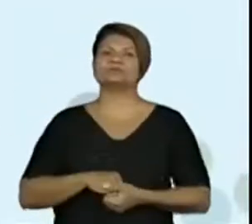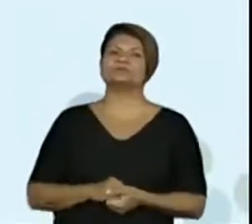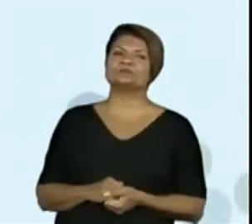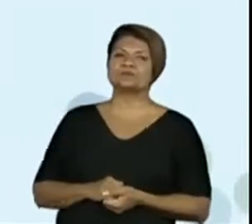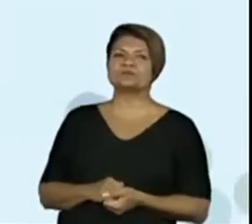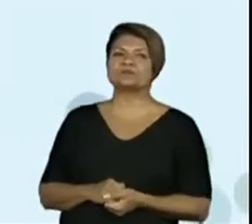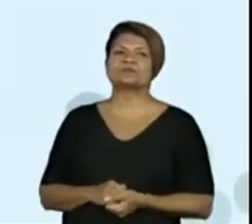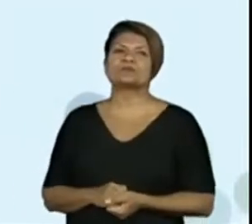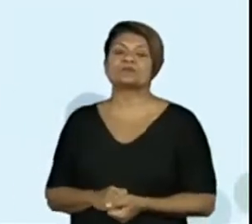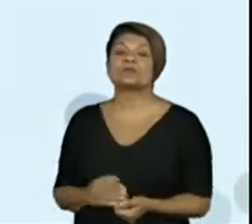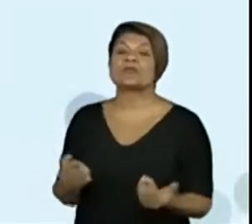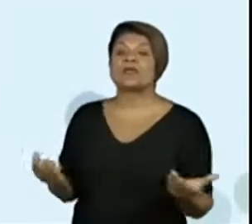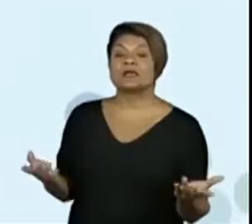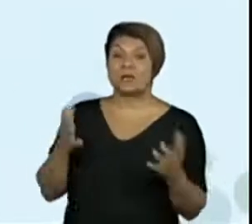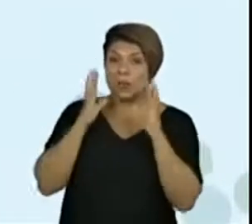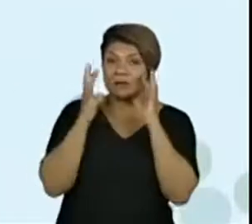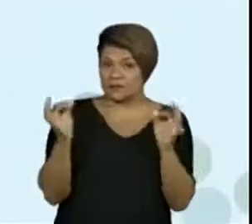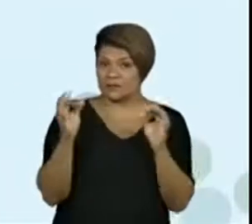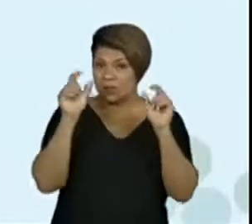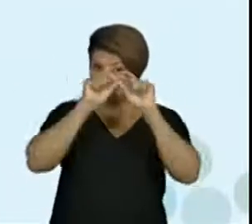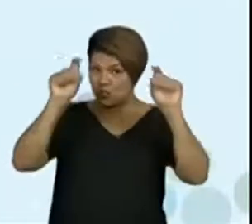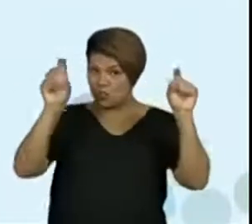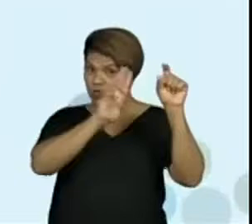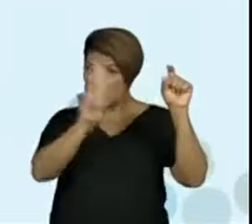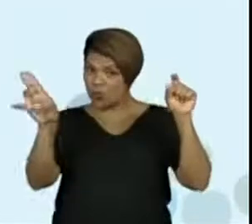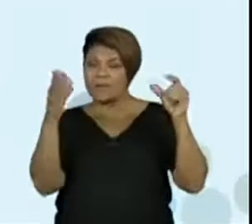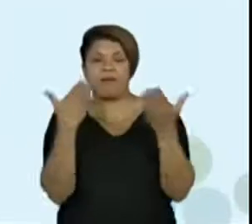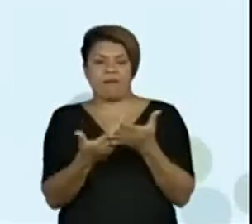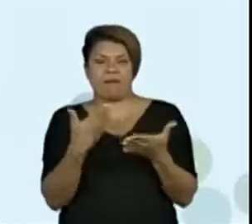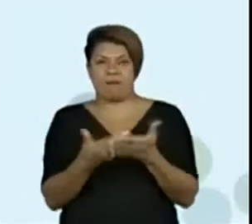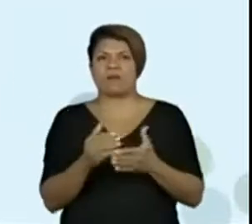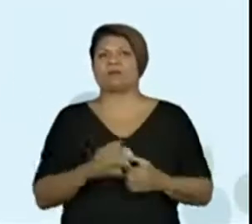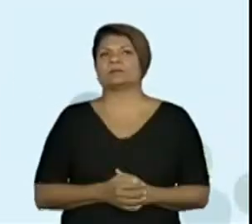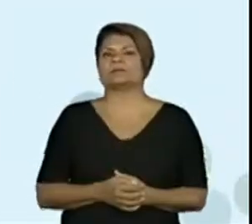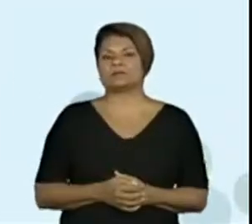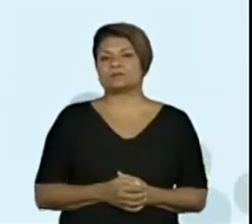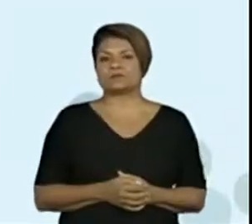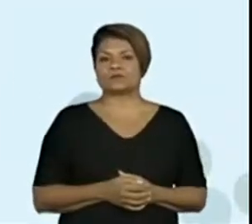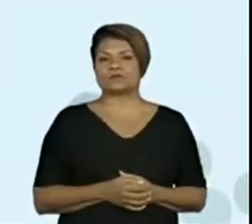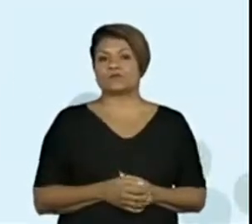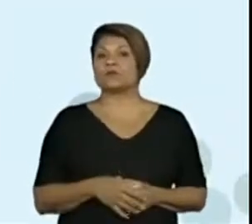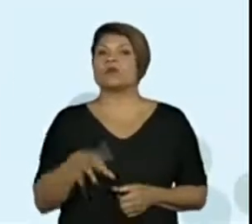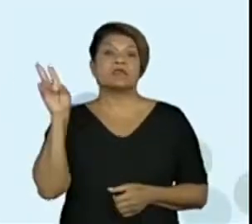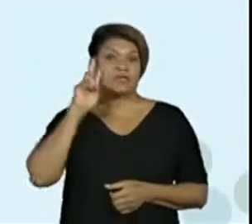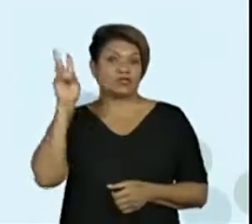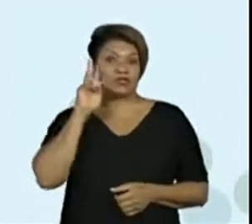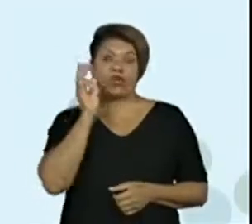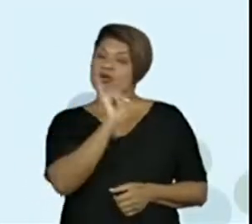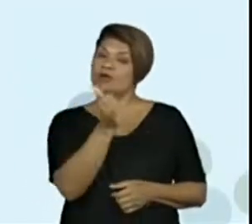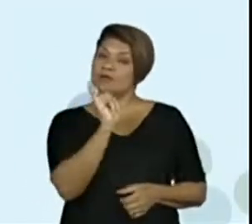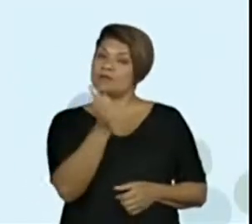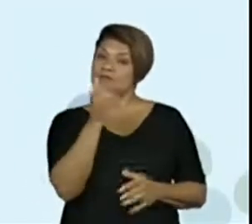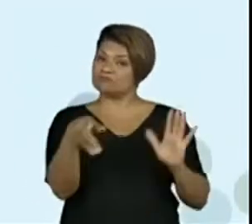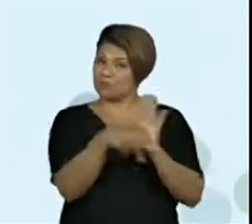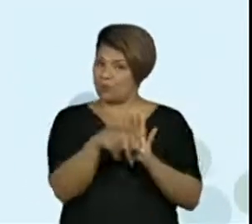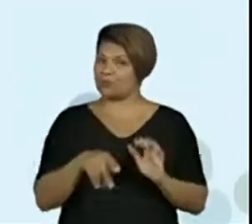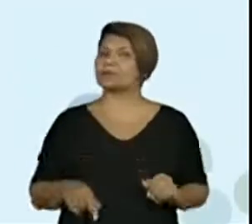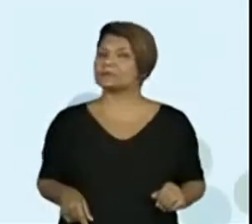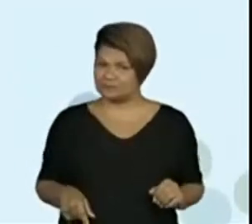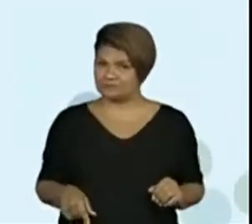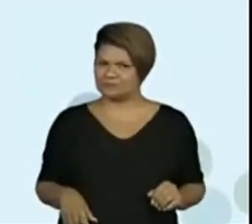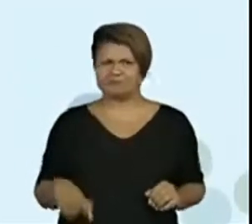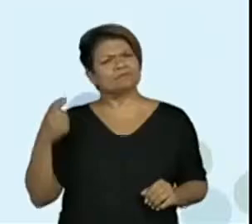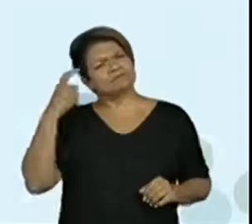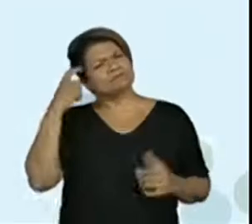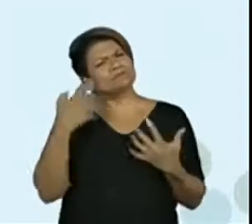tela. Atenção ao título da nossa aula, História de Contar. Olha só. Pensa